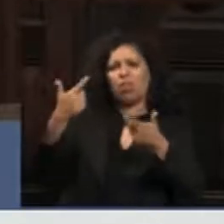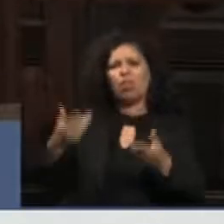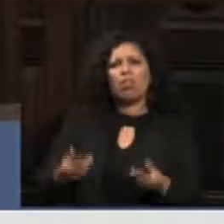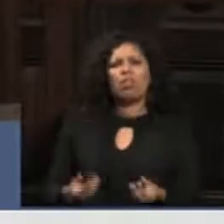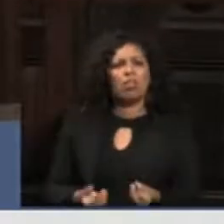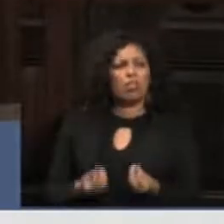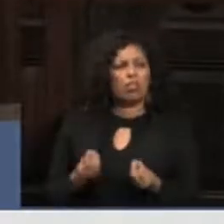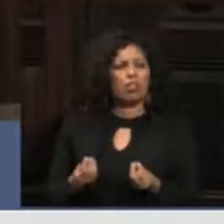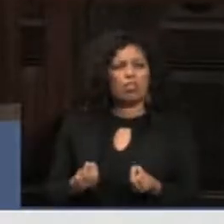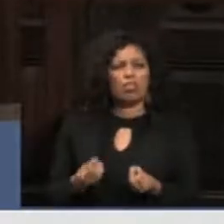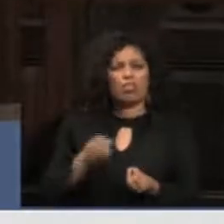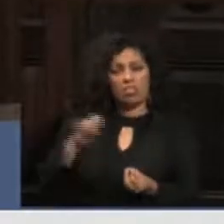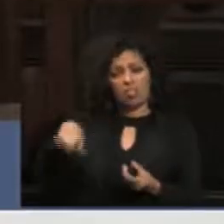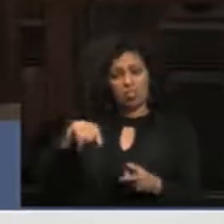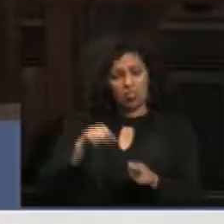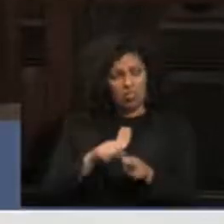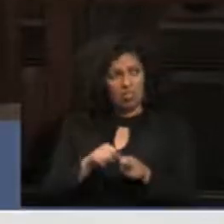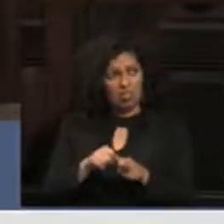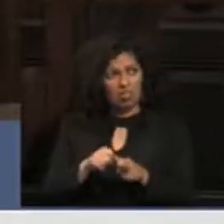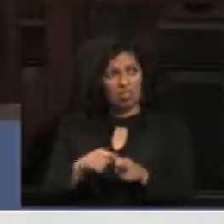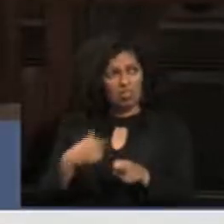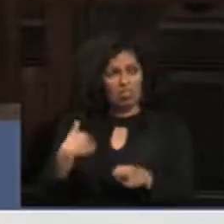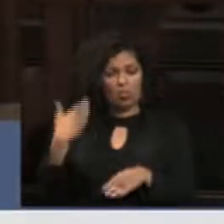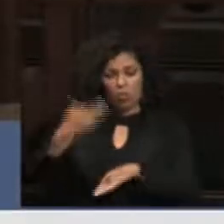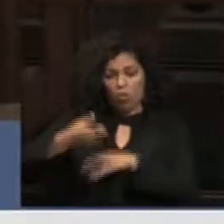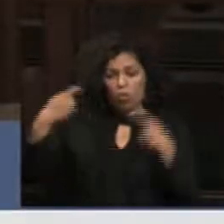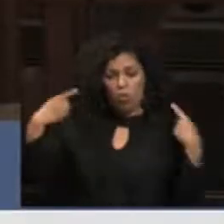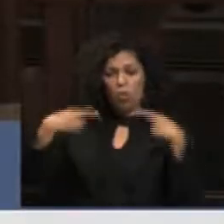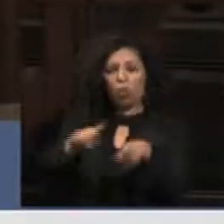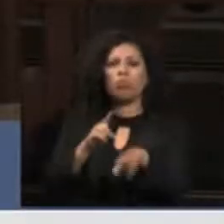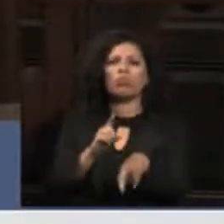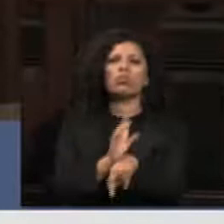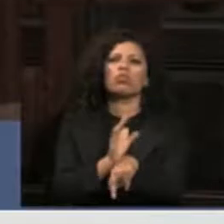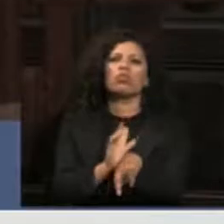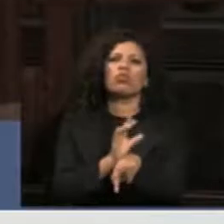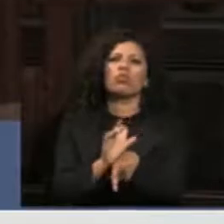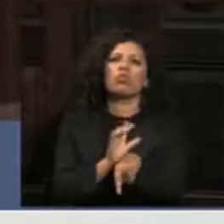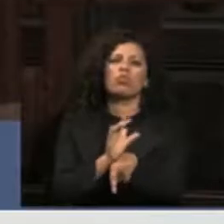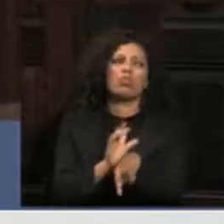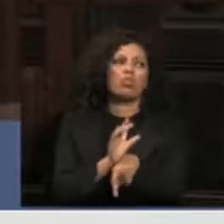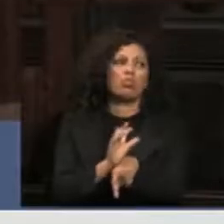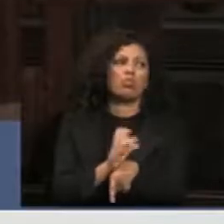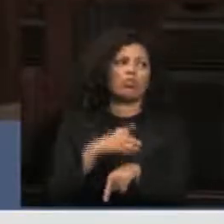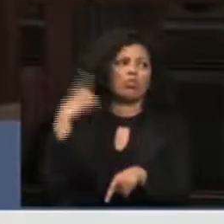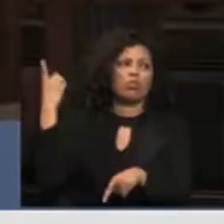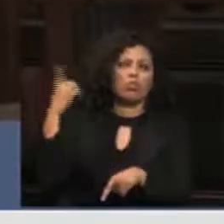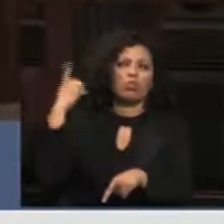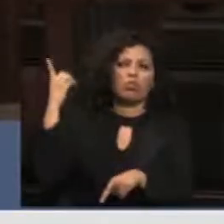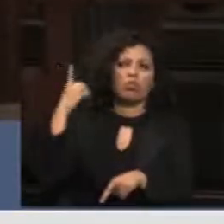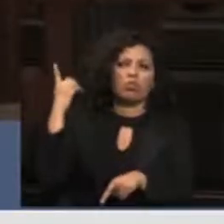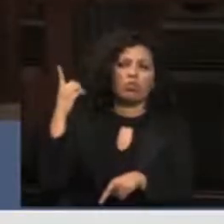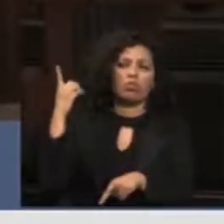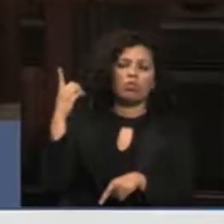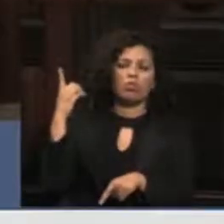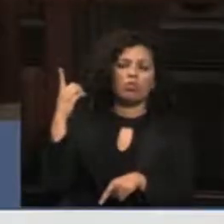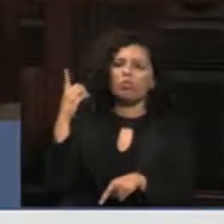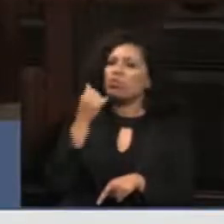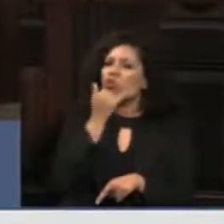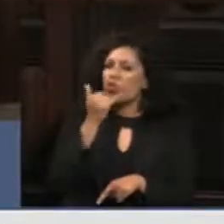Ao fazerem isso, estão atirando contra a democracia. O candidato a presidente que eu